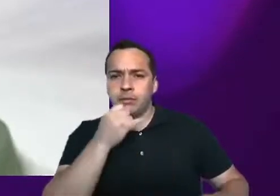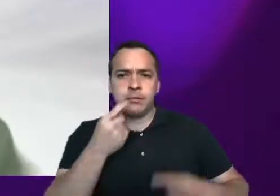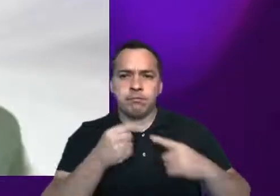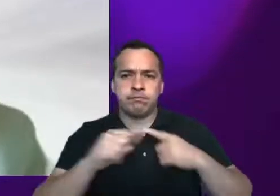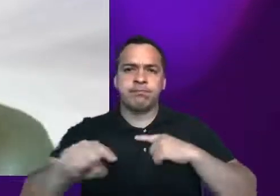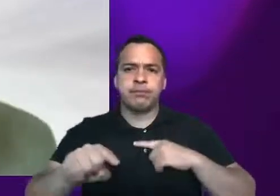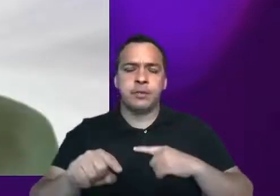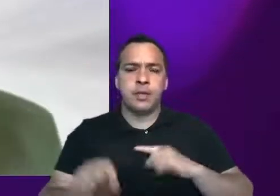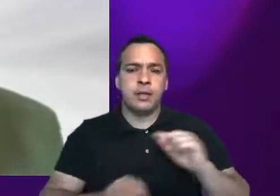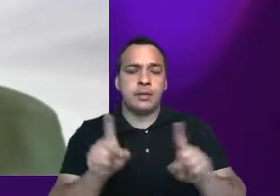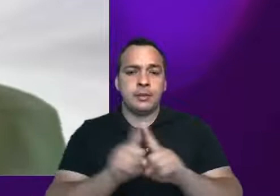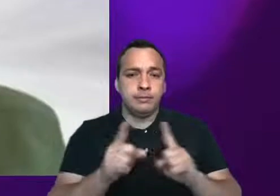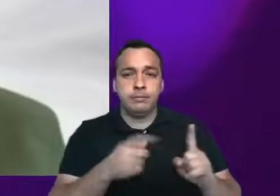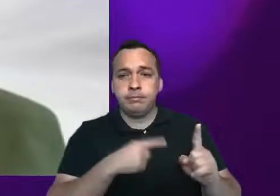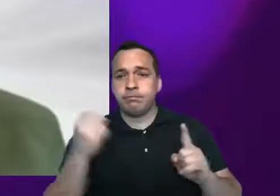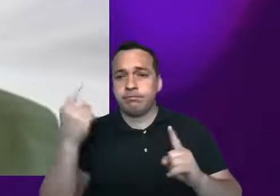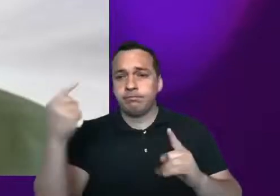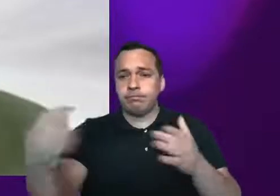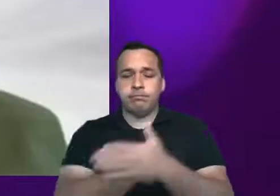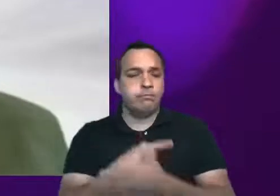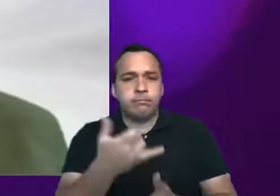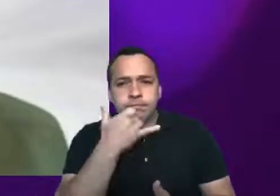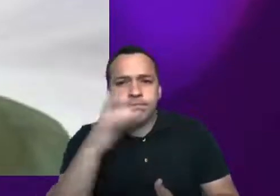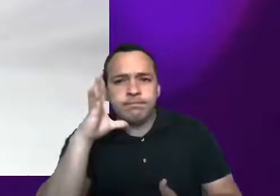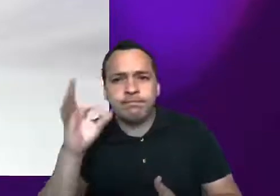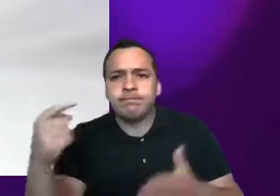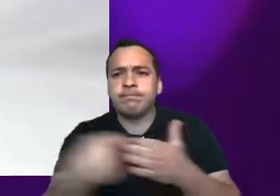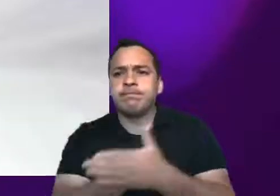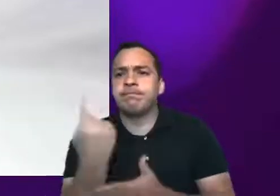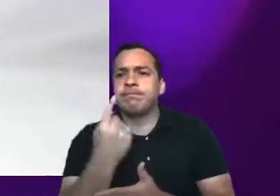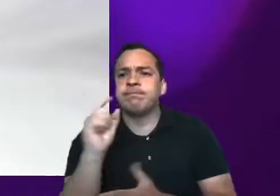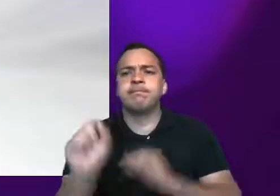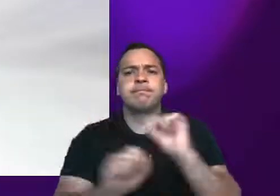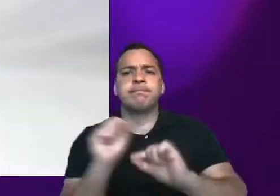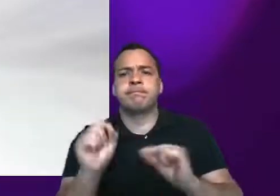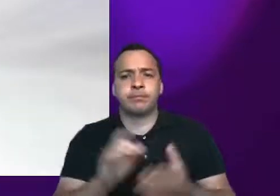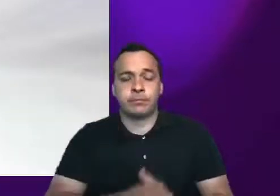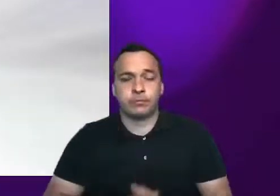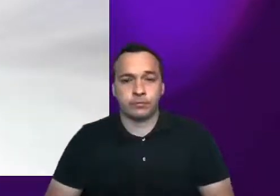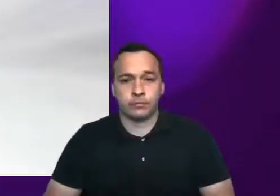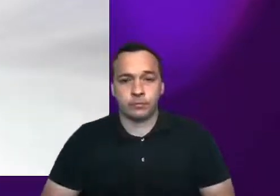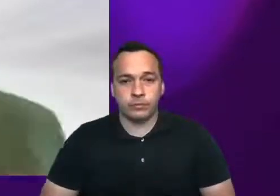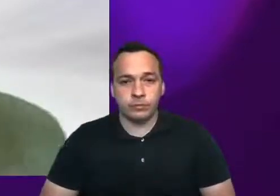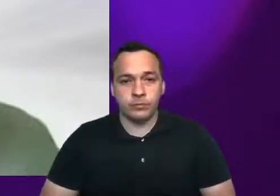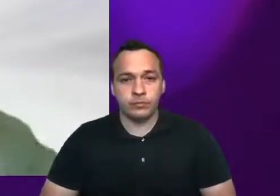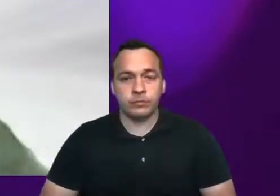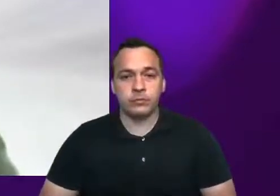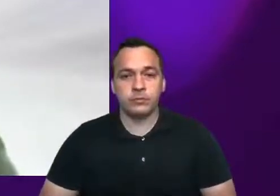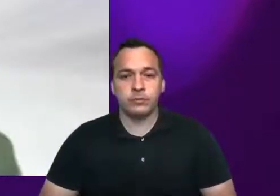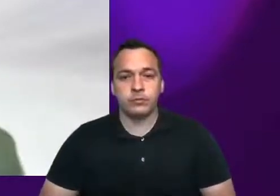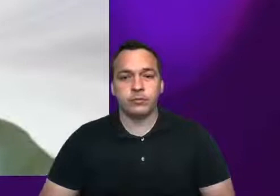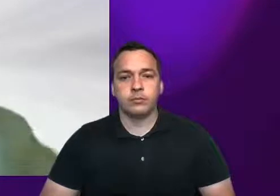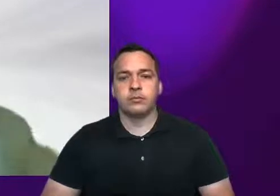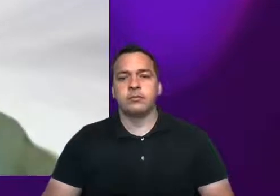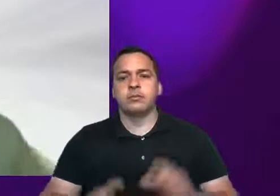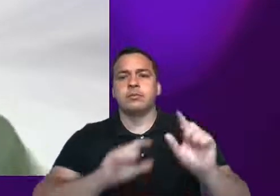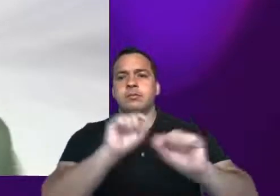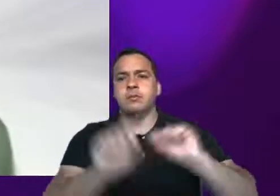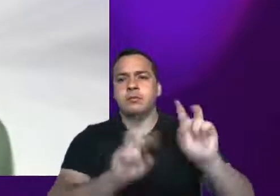E a primeira pergunta, qual foi, Roberto? Desculpa. Da alfa-fetoproteína, os níveis sim, de alfa-feto